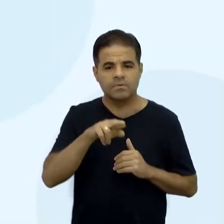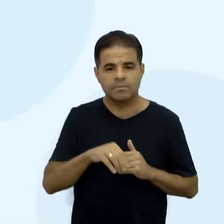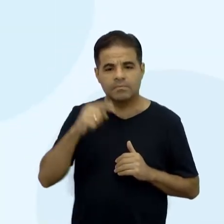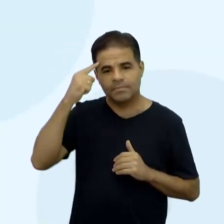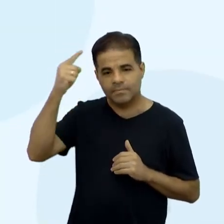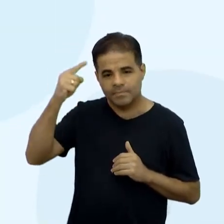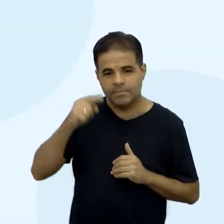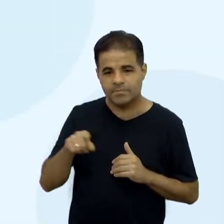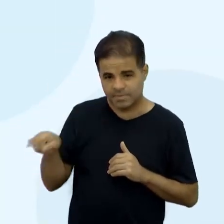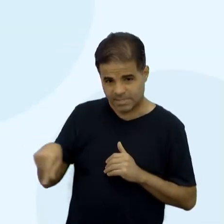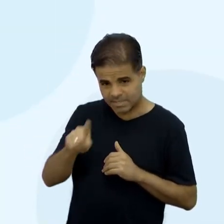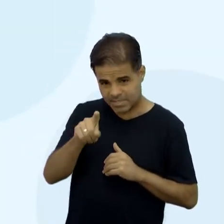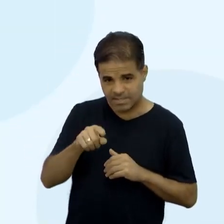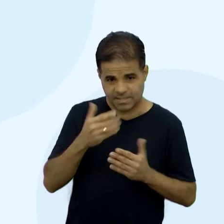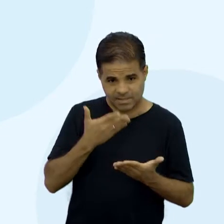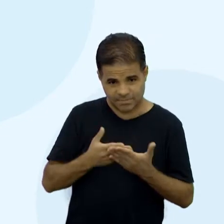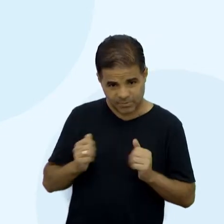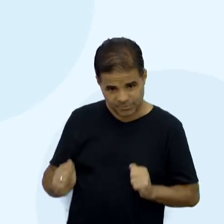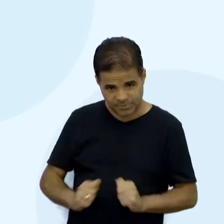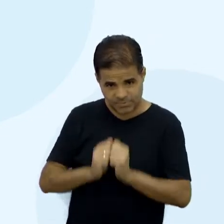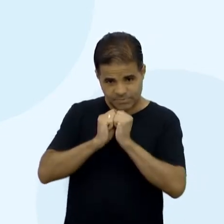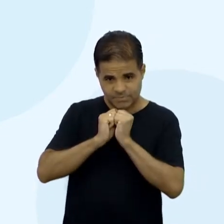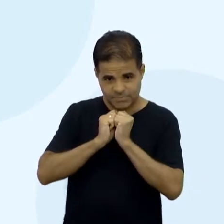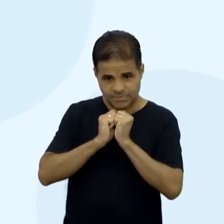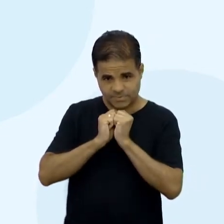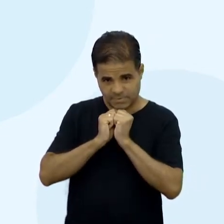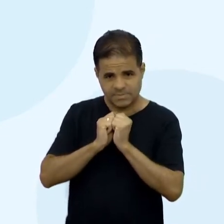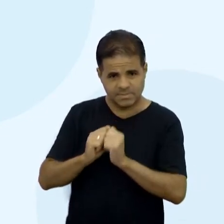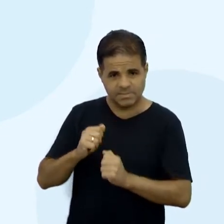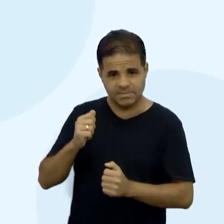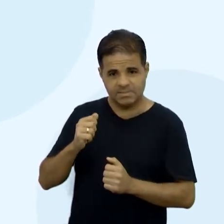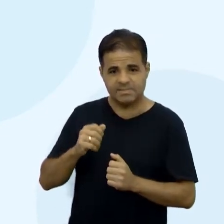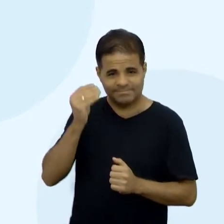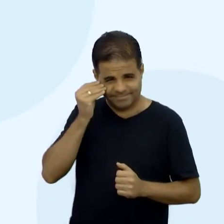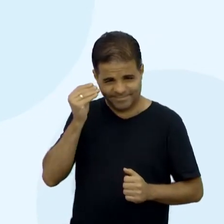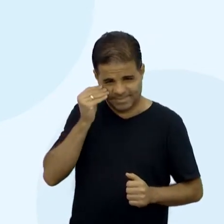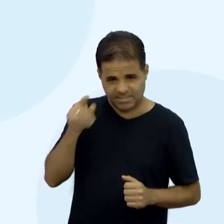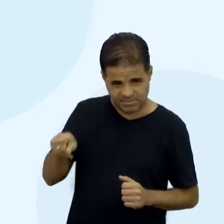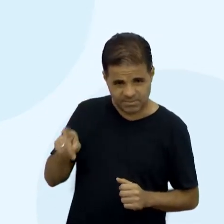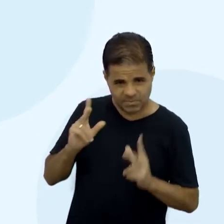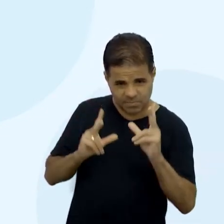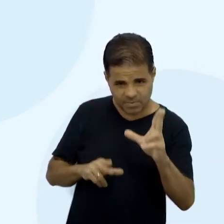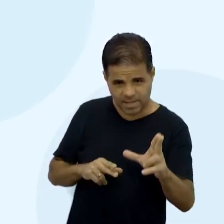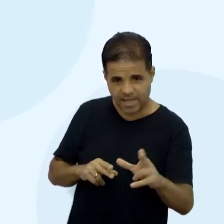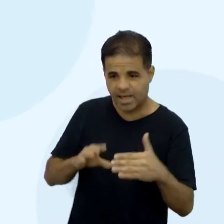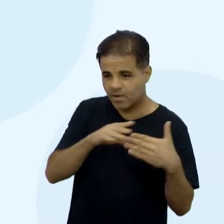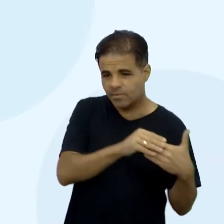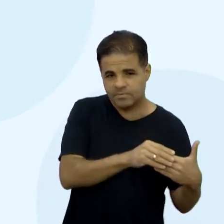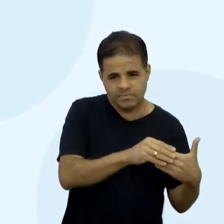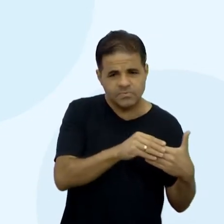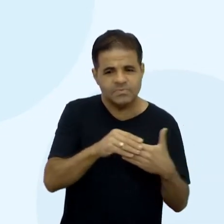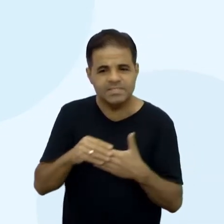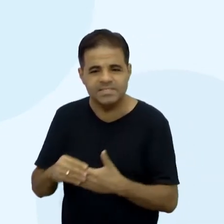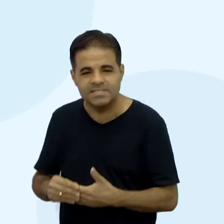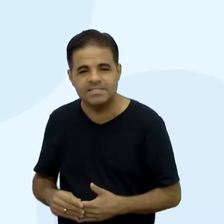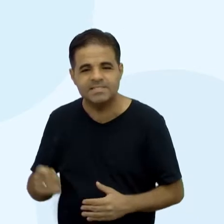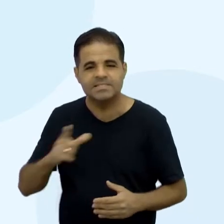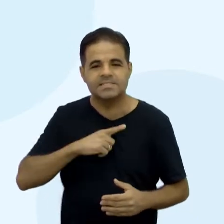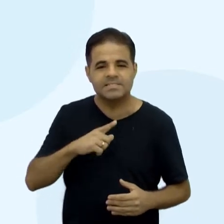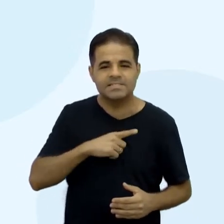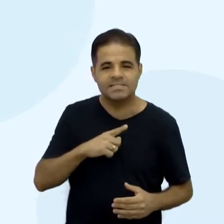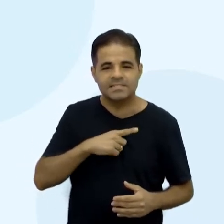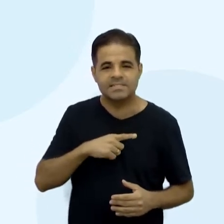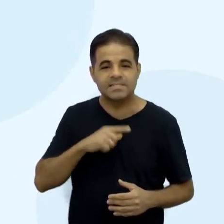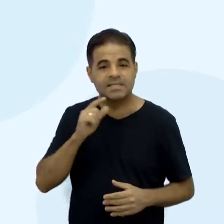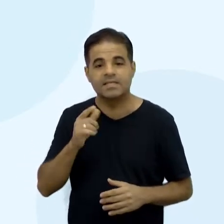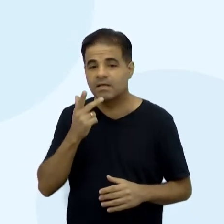imagine que fosse você. Você estava nessa situação de slide, né, estava, Osmar? Sim. E aí o guia, né? Então a gente tem aí, se